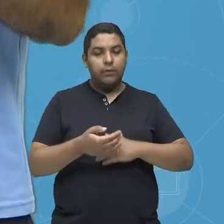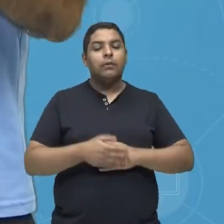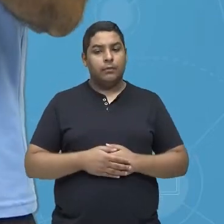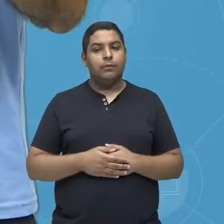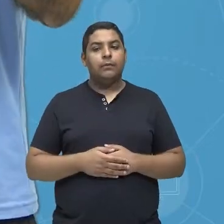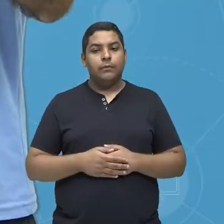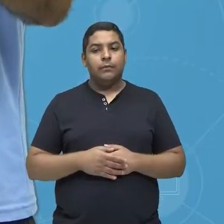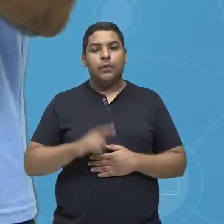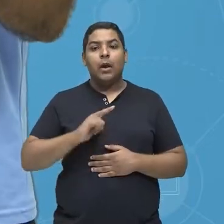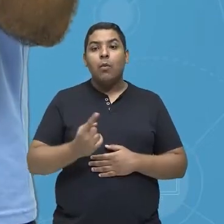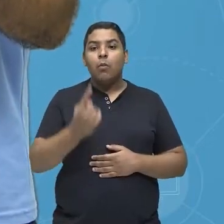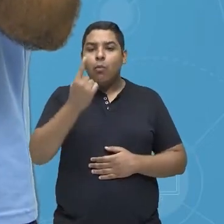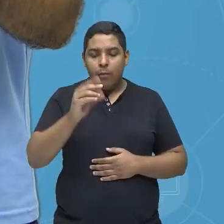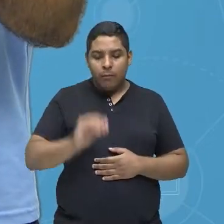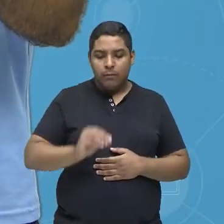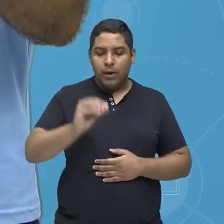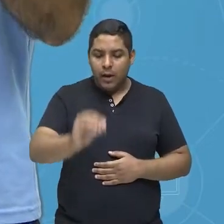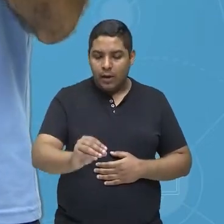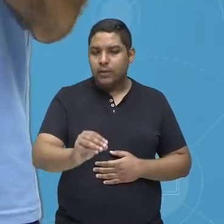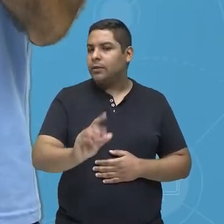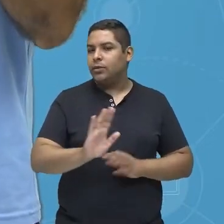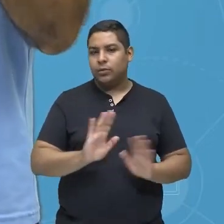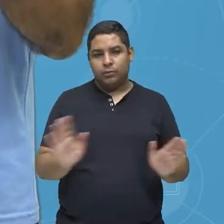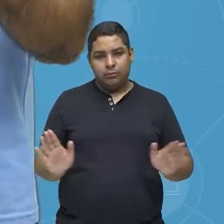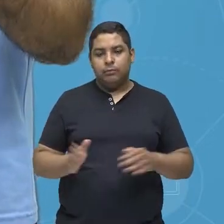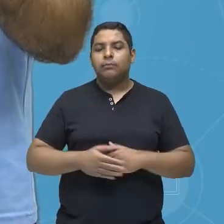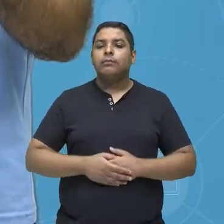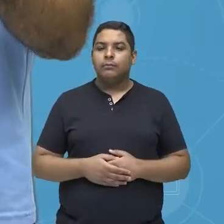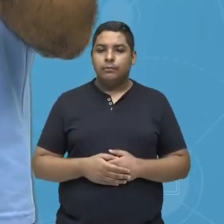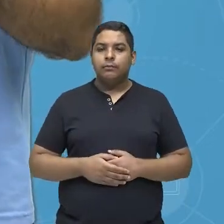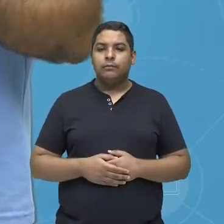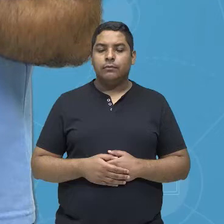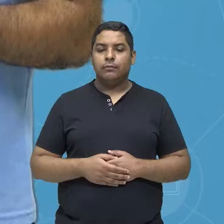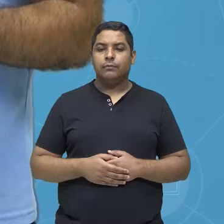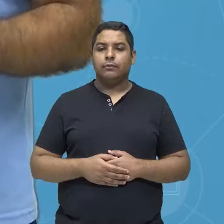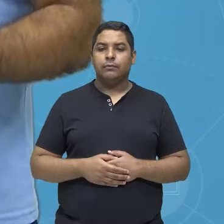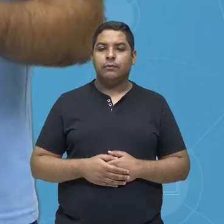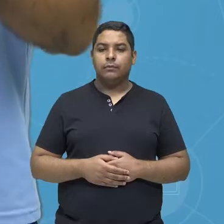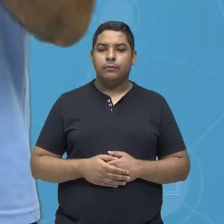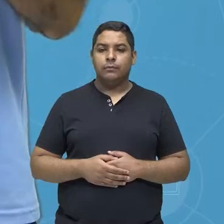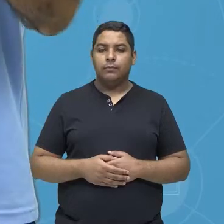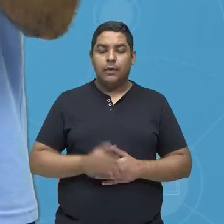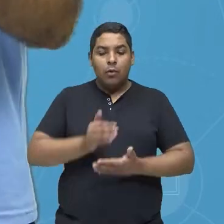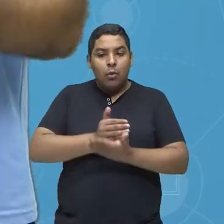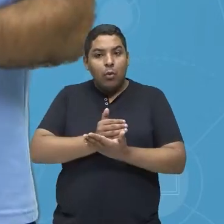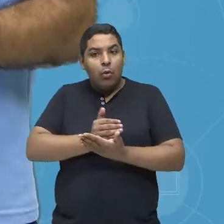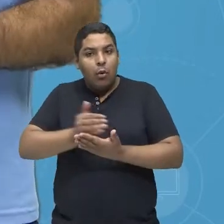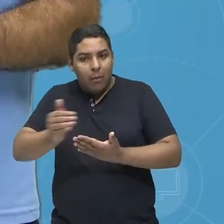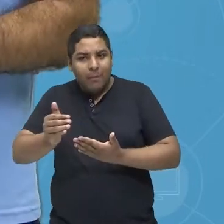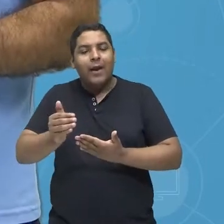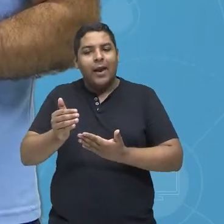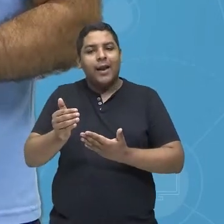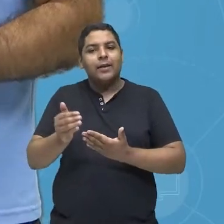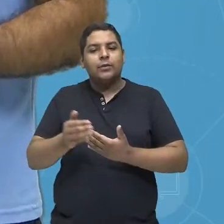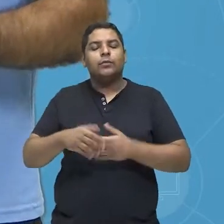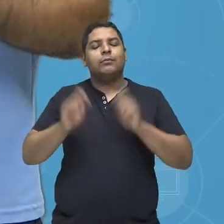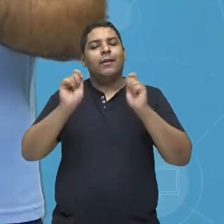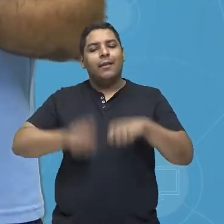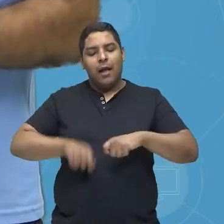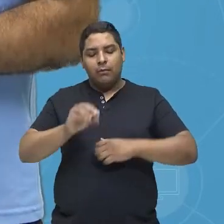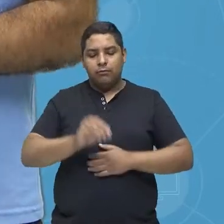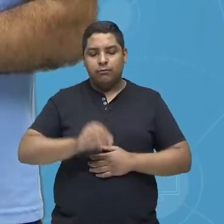anda somente uma casa para frente, sendo que apenas no início do jogo ele pode se mover 2 casas para frente.